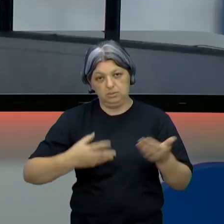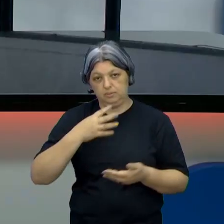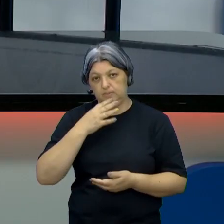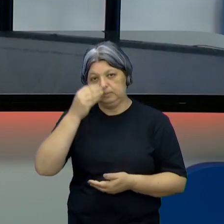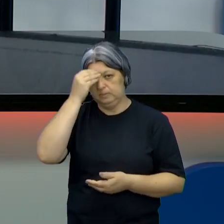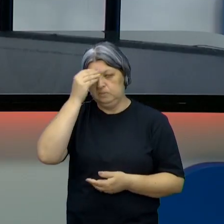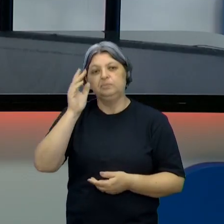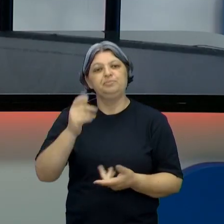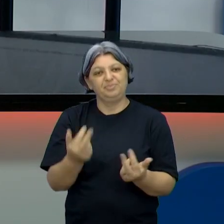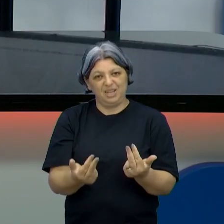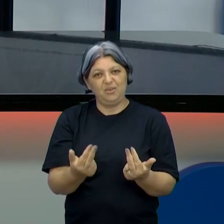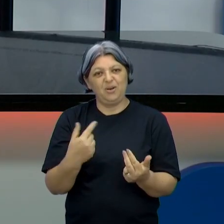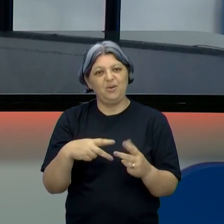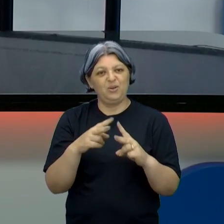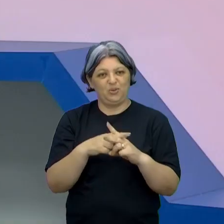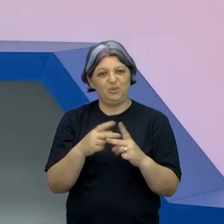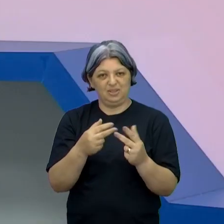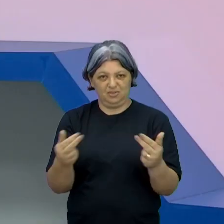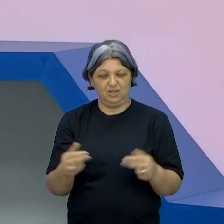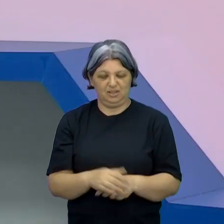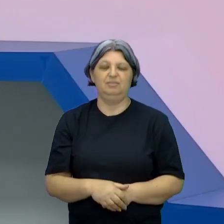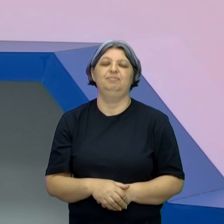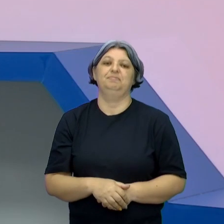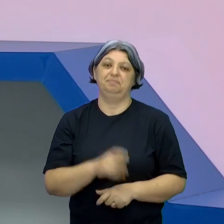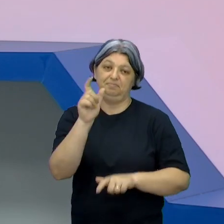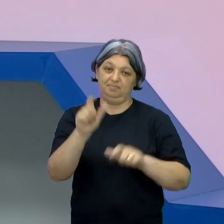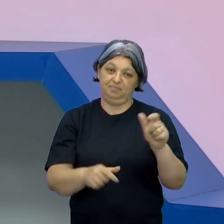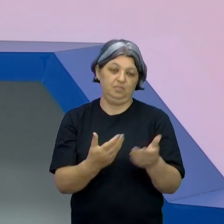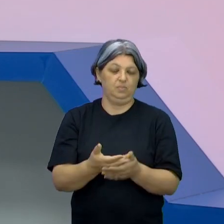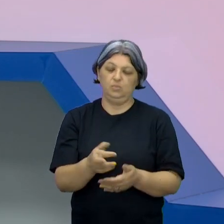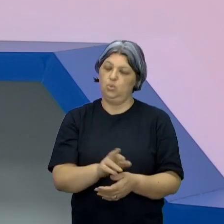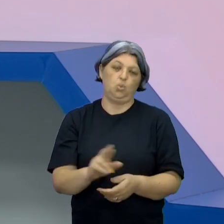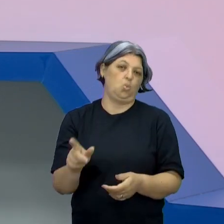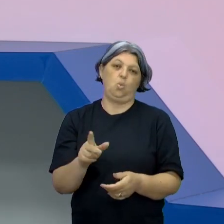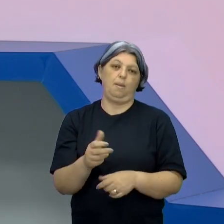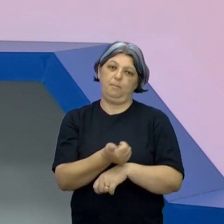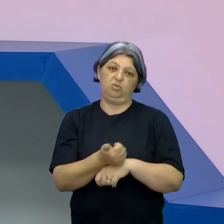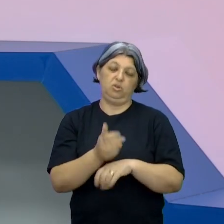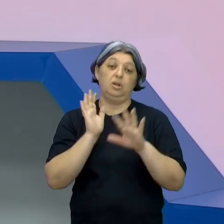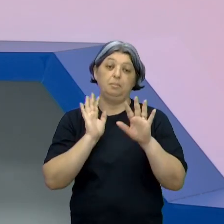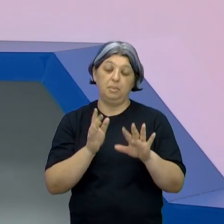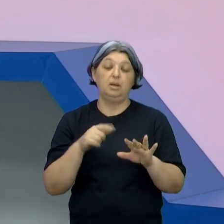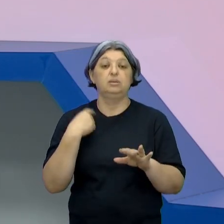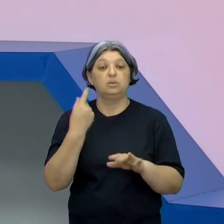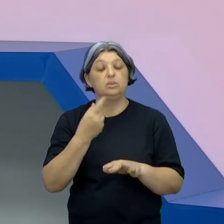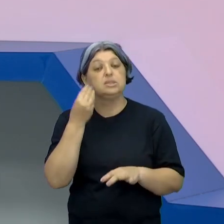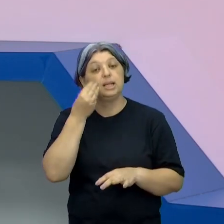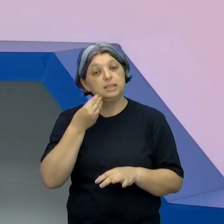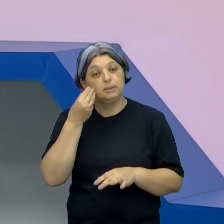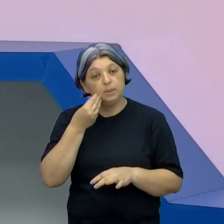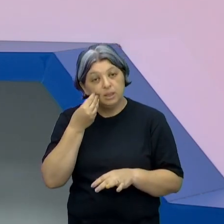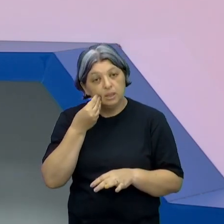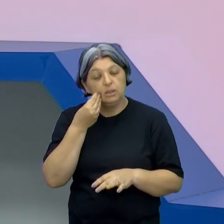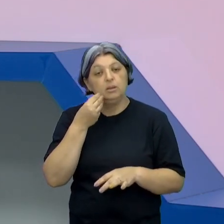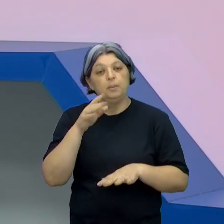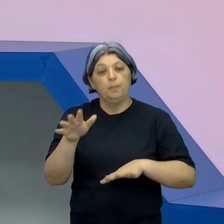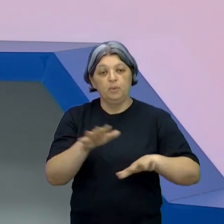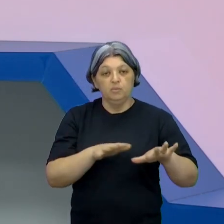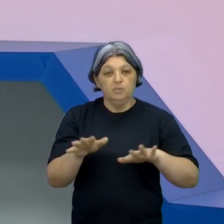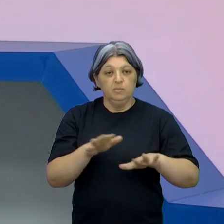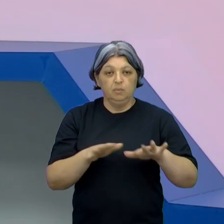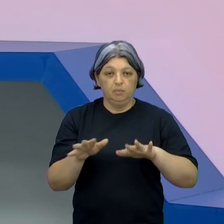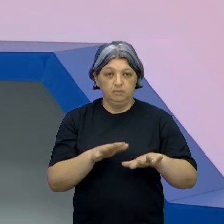Como eu fiz em lutas. Os nossos estudantes não são lutadores e nem por isso nós deixamos de experimentar o movimento, porque aqui